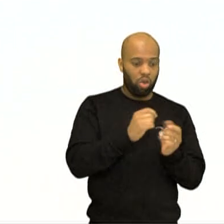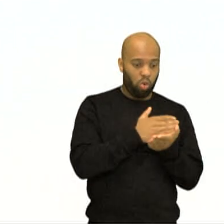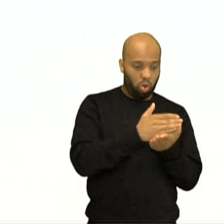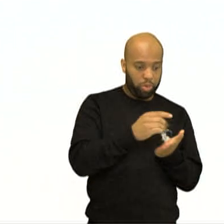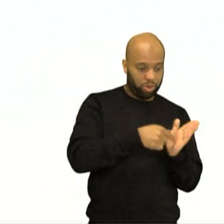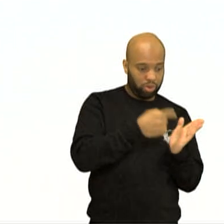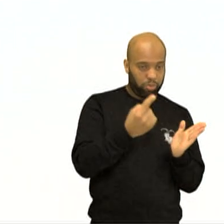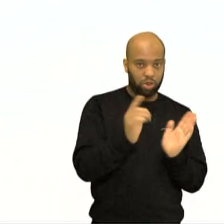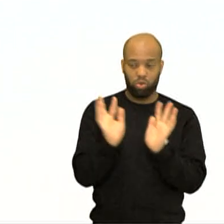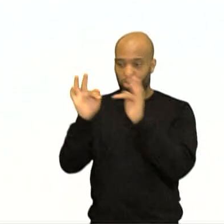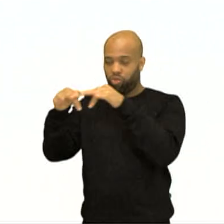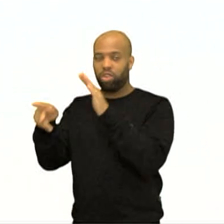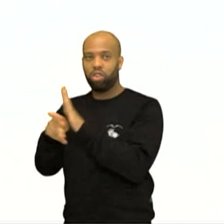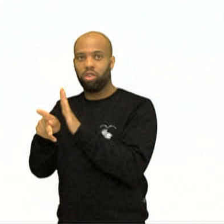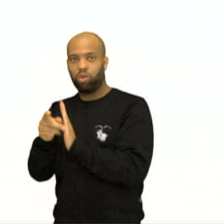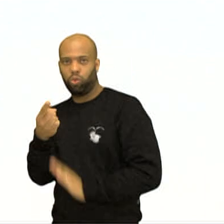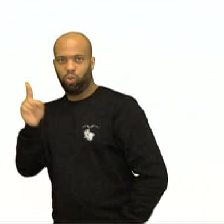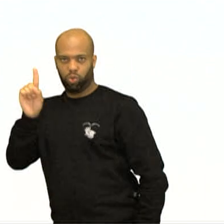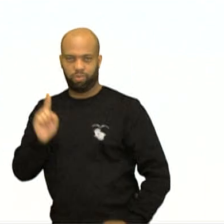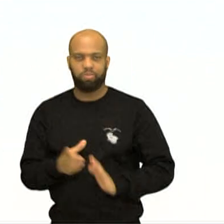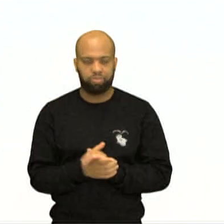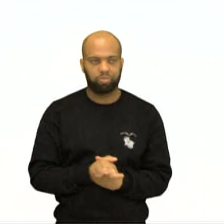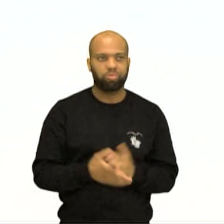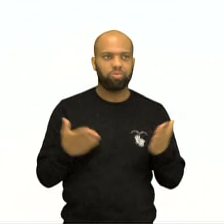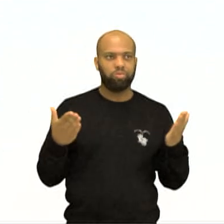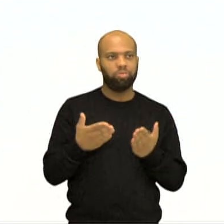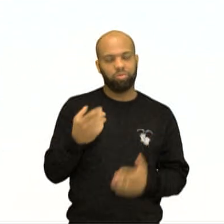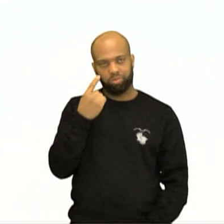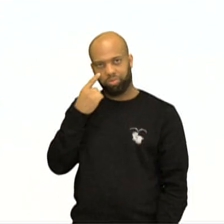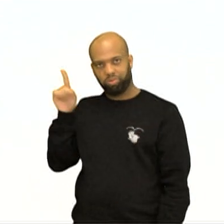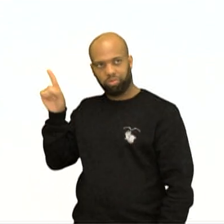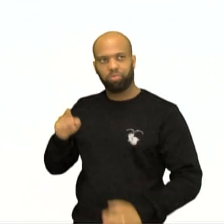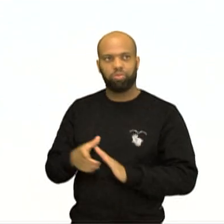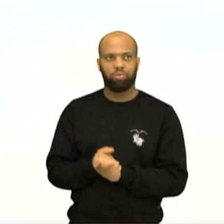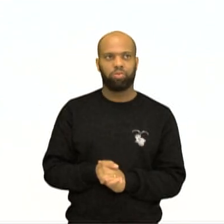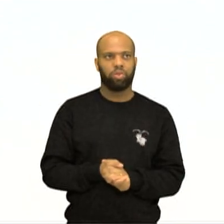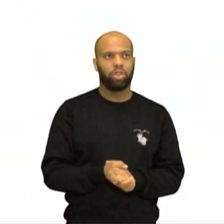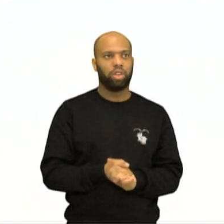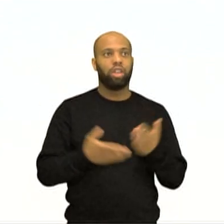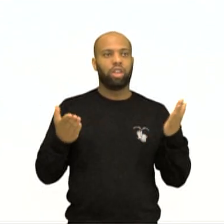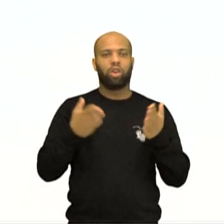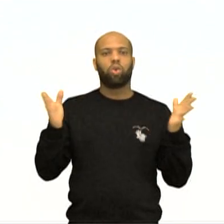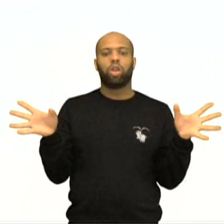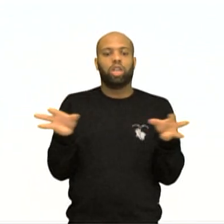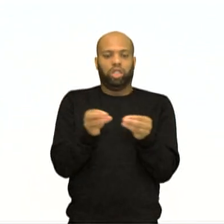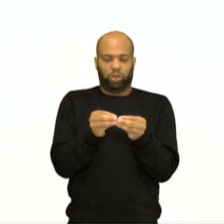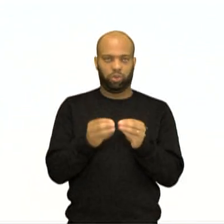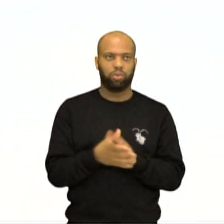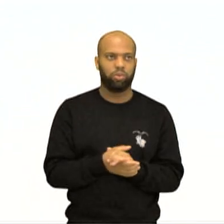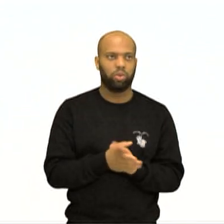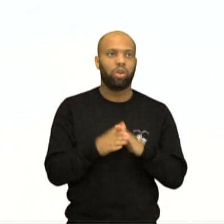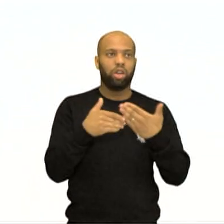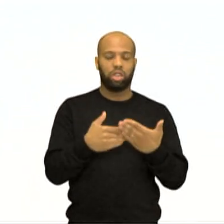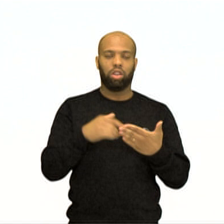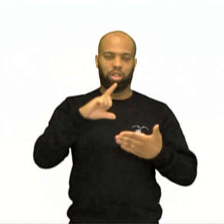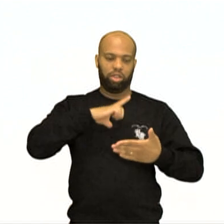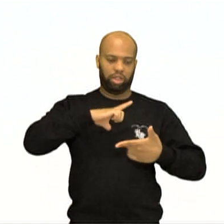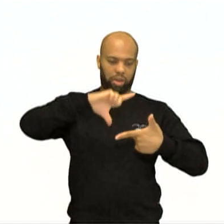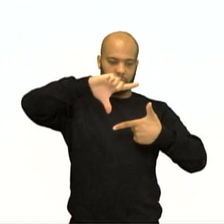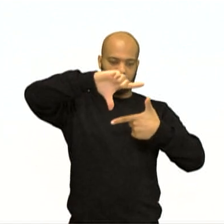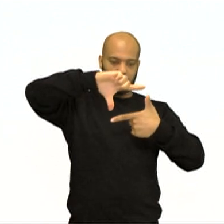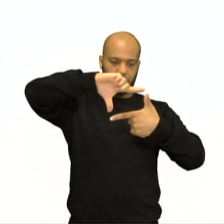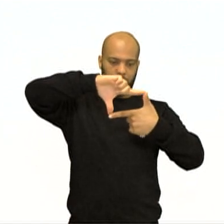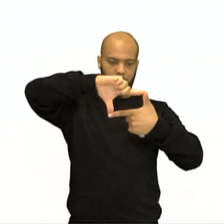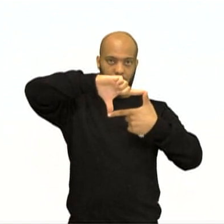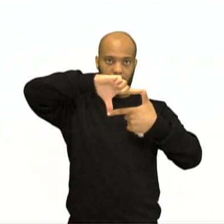vetor. Beleza? Então, vamos lá. Resumindo, a regra do paralelogramo ela é uma